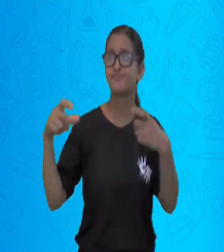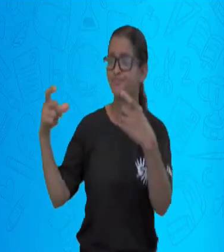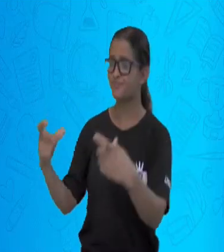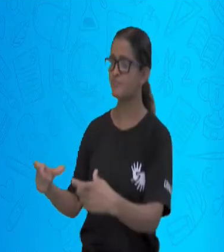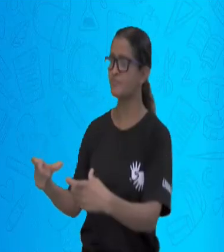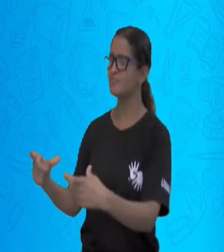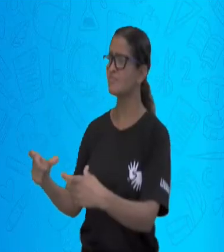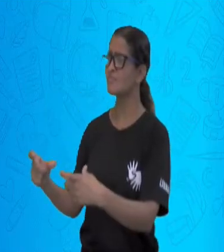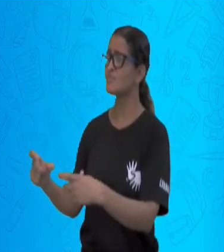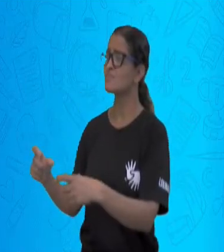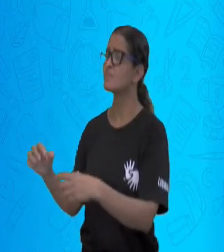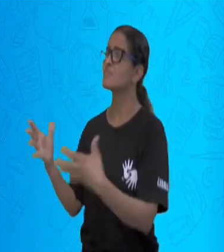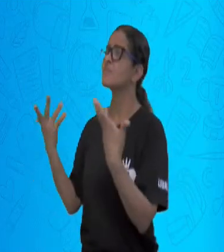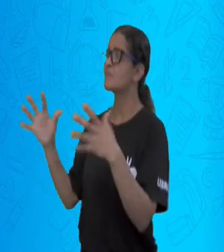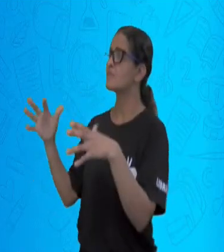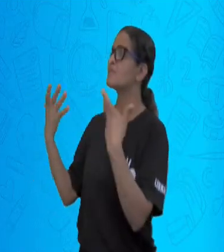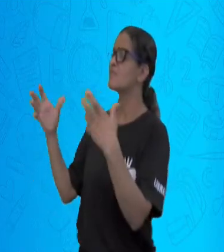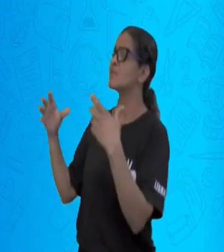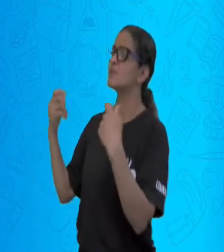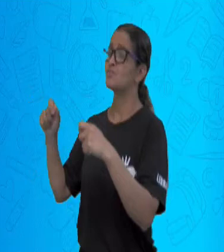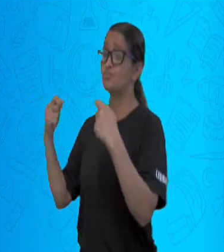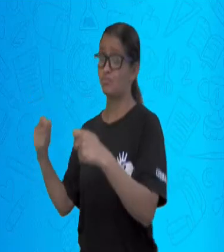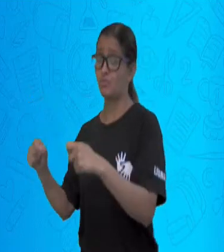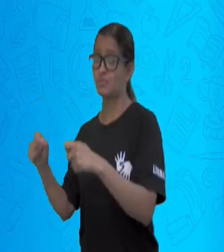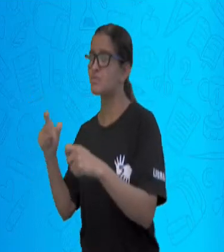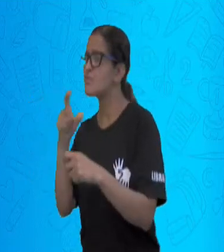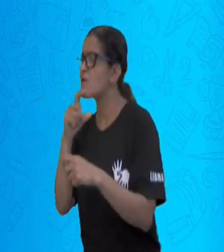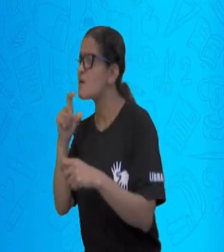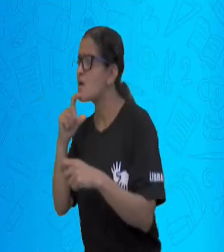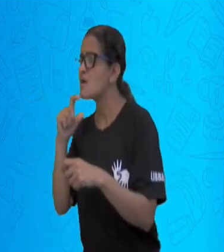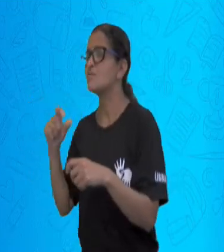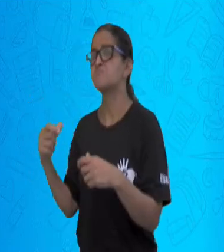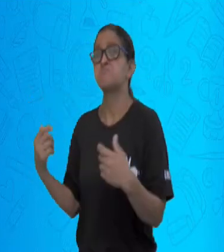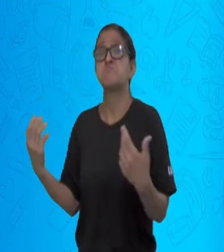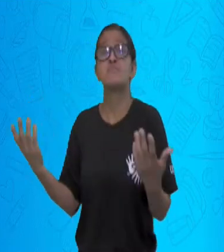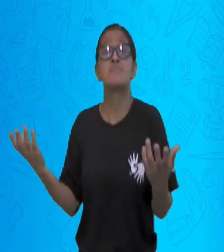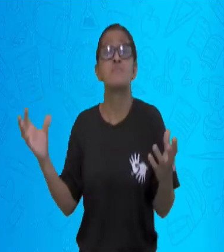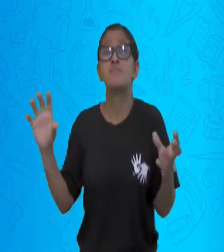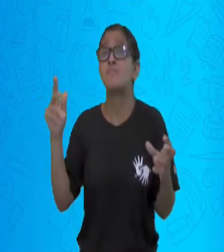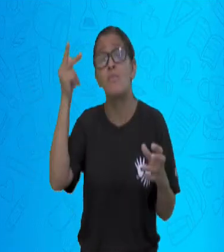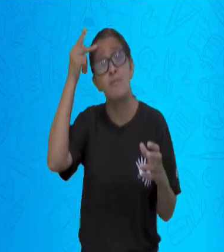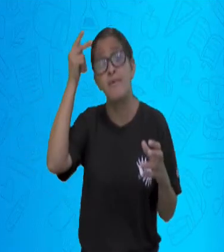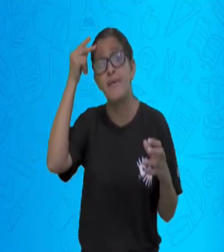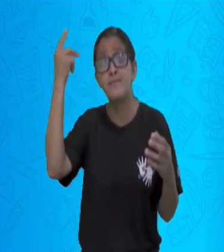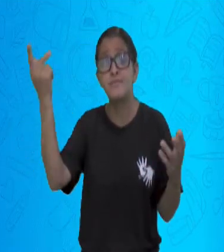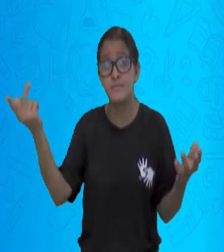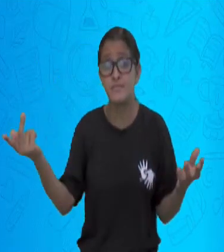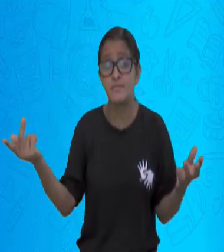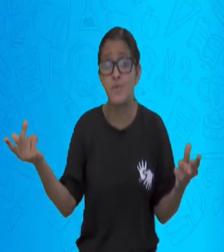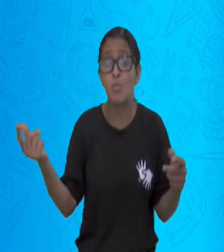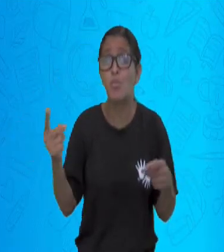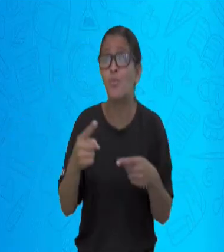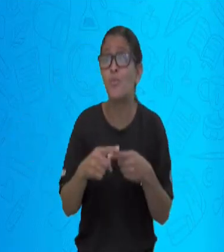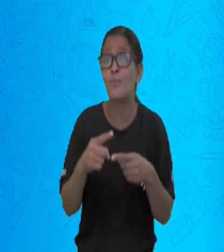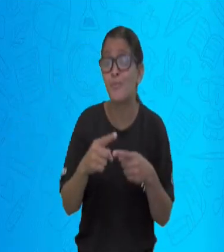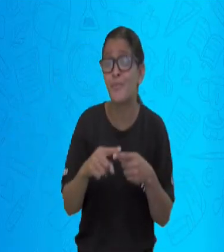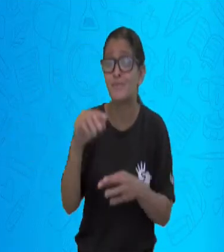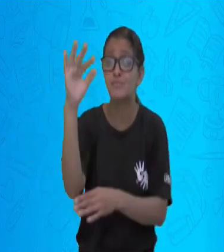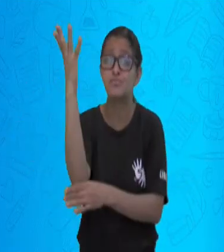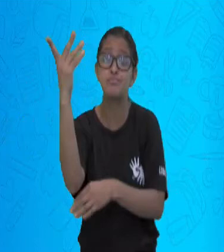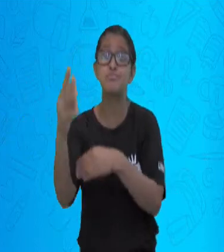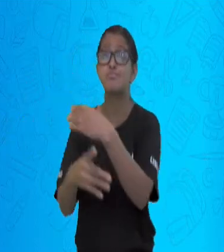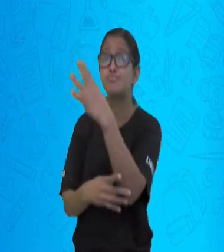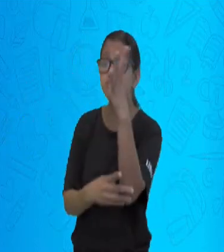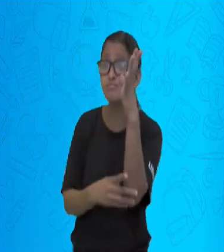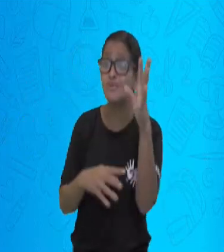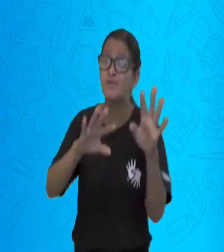mudanças climáticas do aquecimento global, ela é muito visível, porque quanto mais a gente constrói dentro do meio ambiente, mais